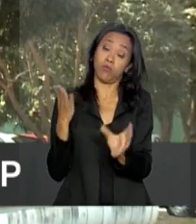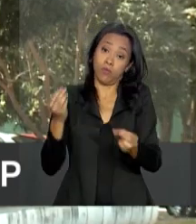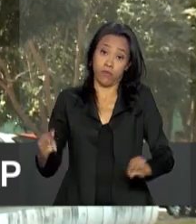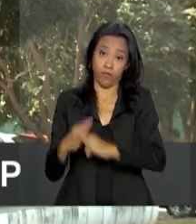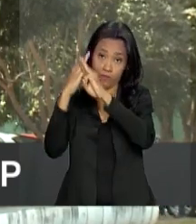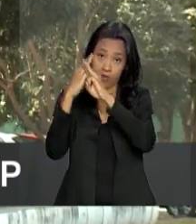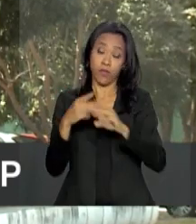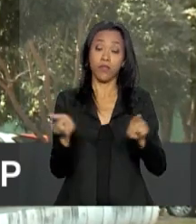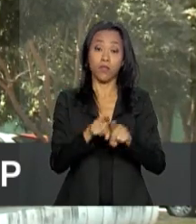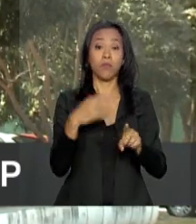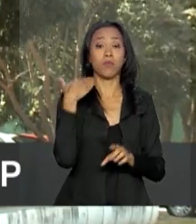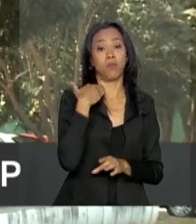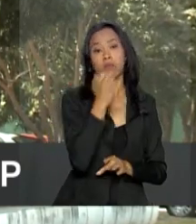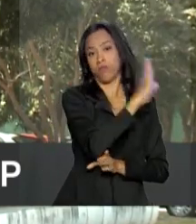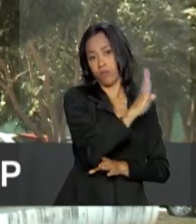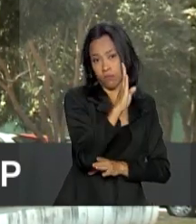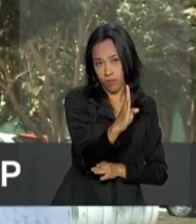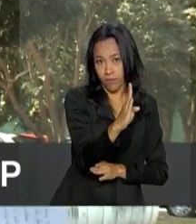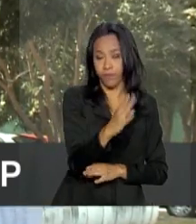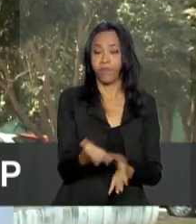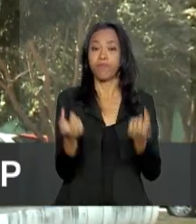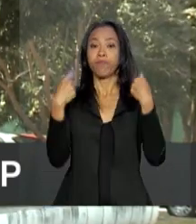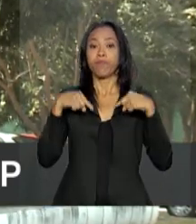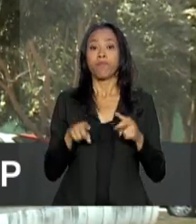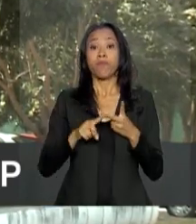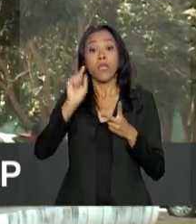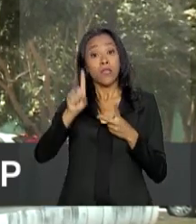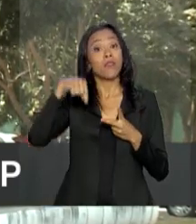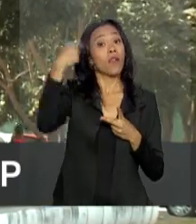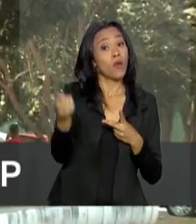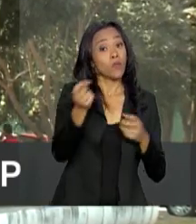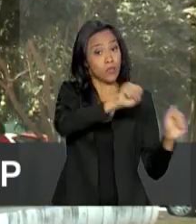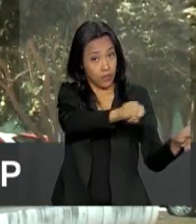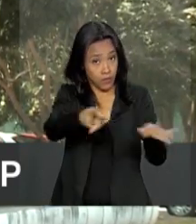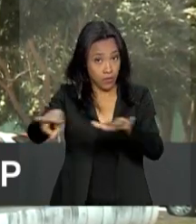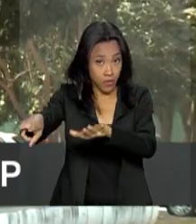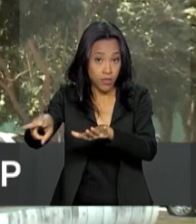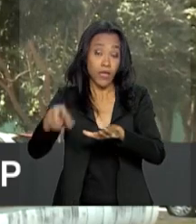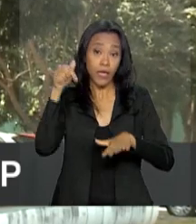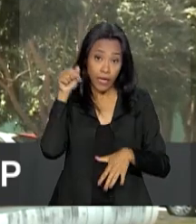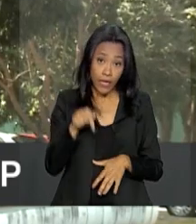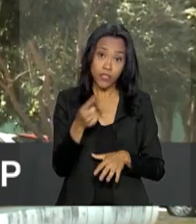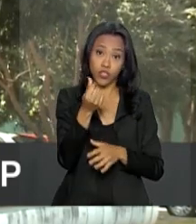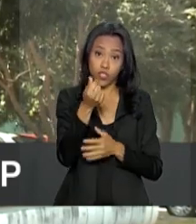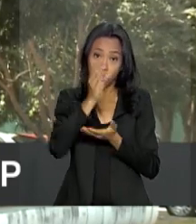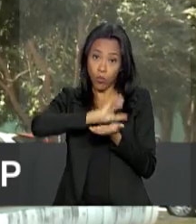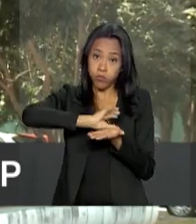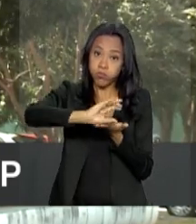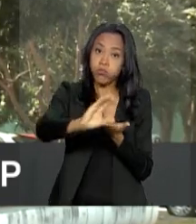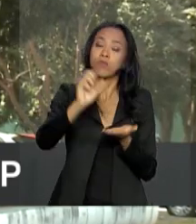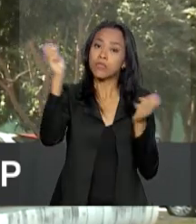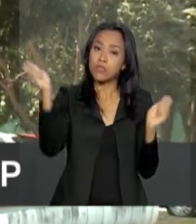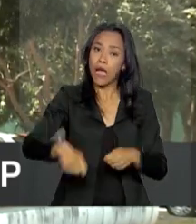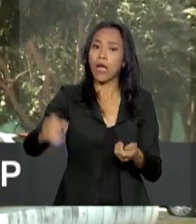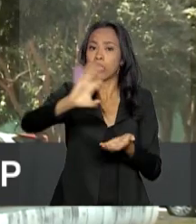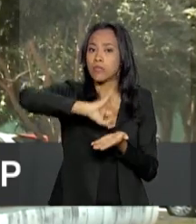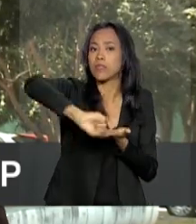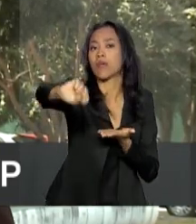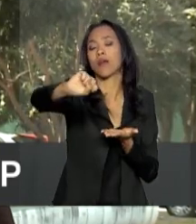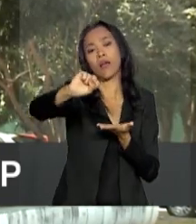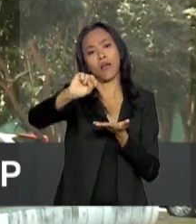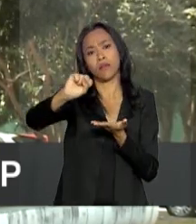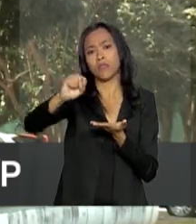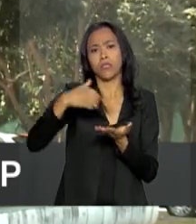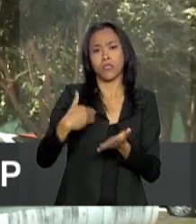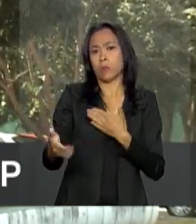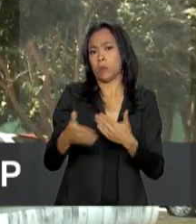e do banco do brasil já a partir da semana que vem esses recursos vão poder ser retirados diretamente em